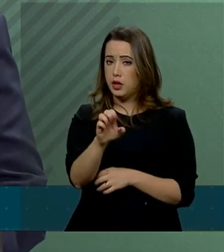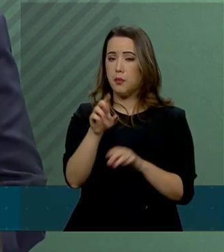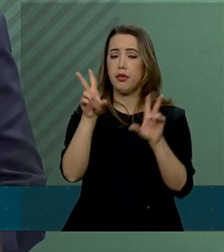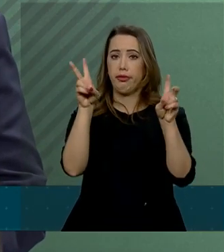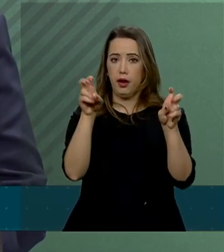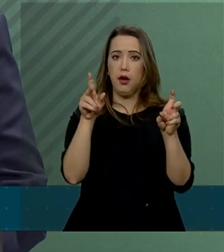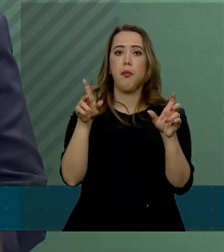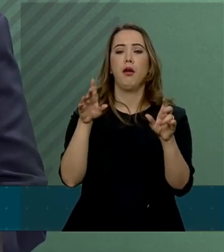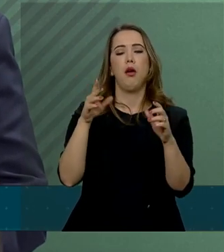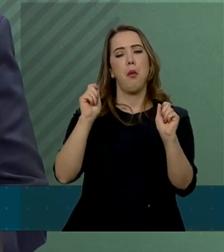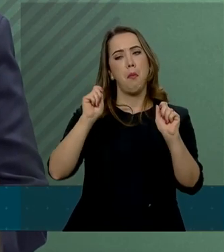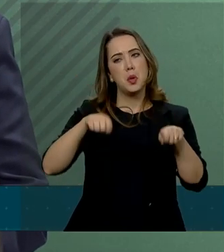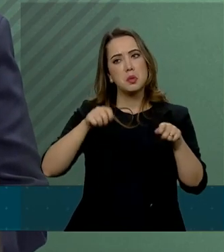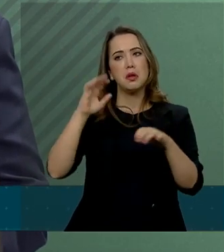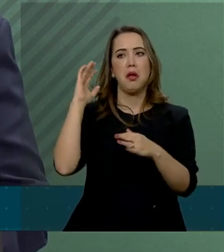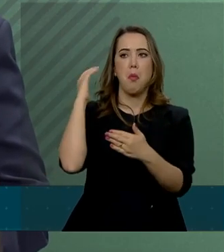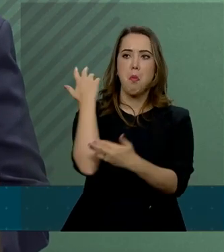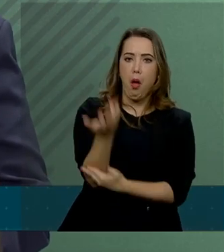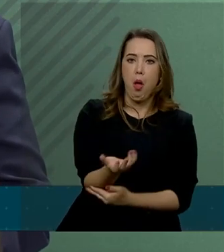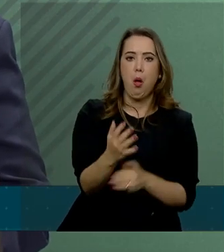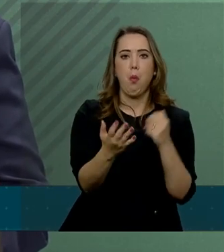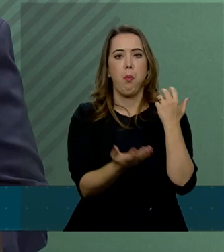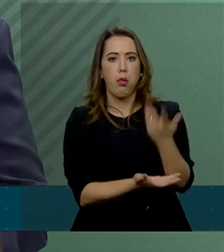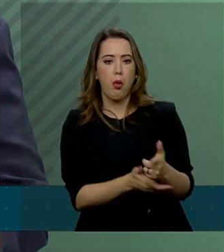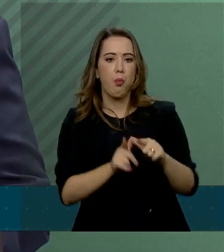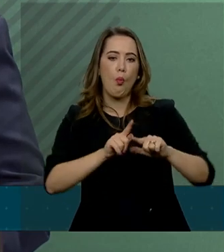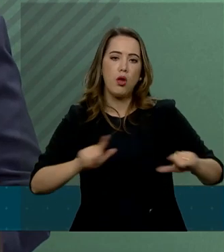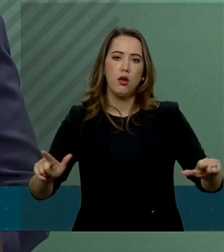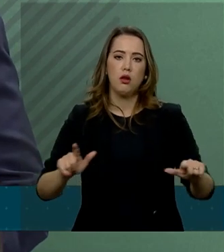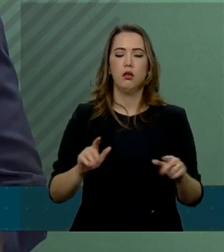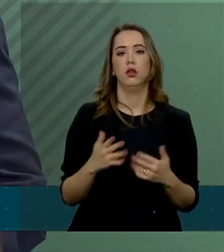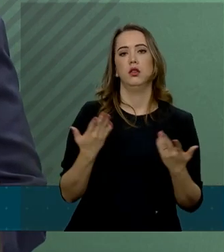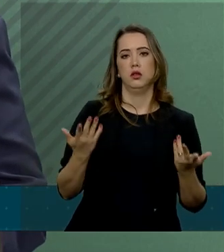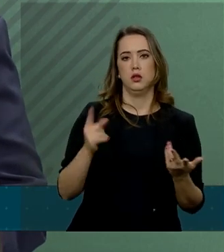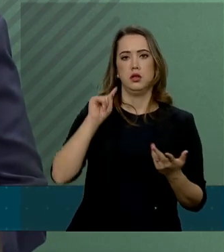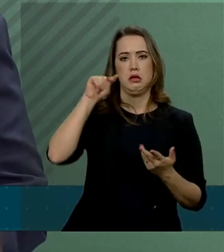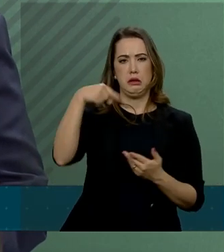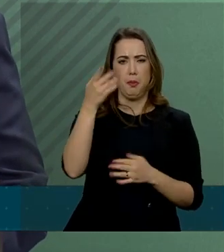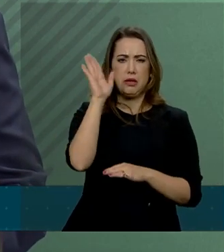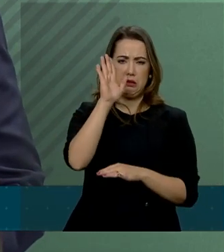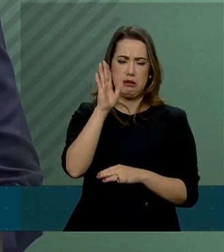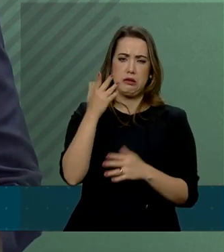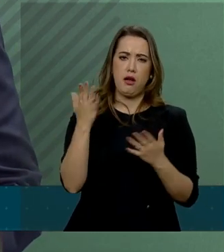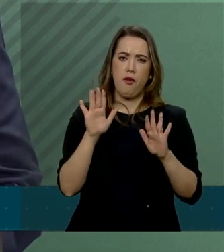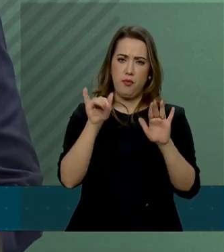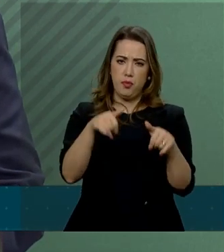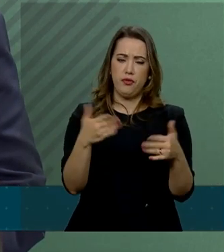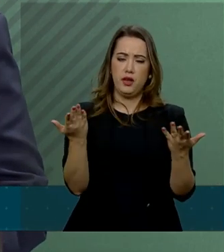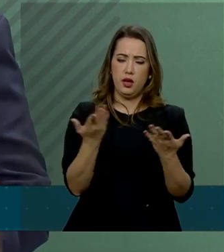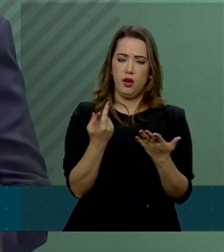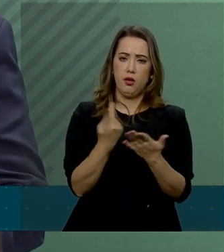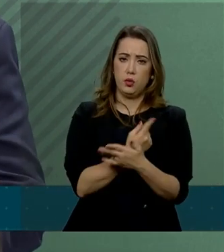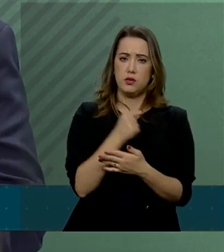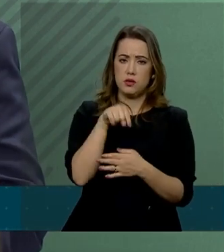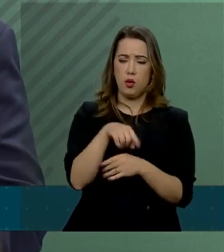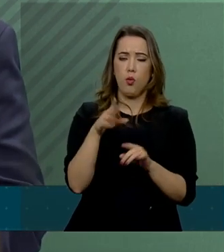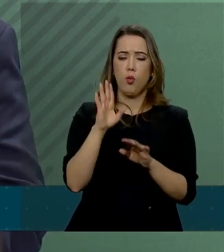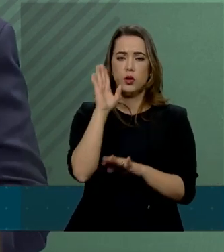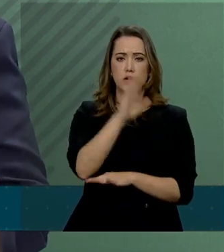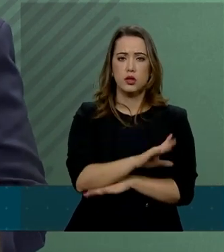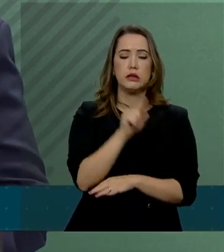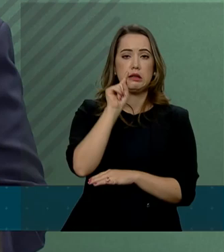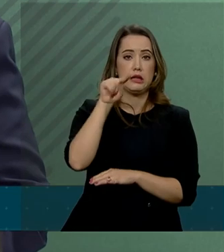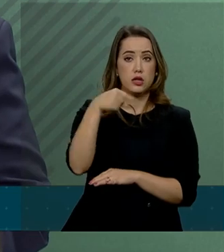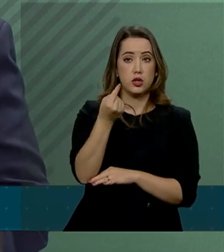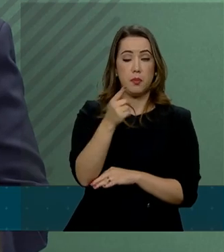salles então posteriormente e não hoje salvo melhor juízo esses dados serão levadas à apreciação do